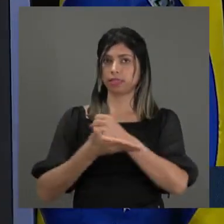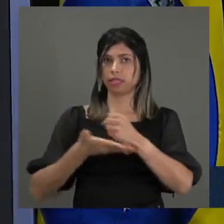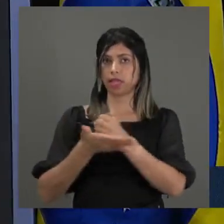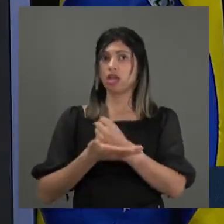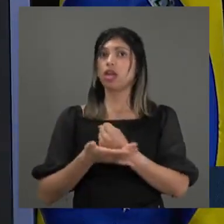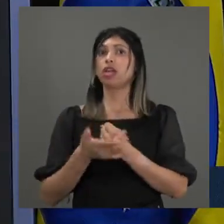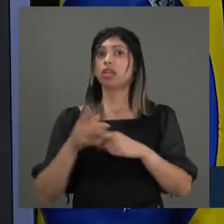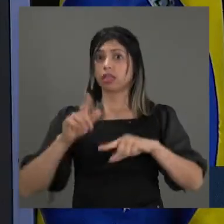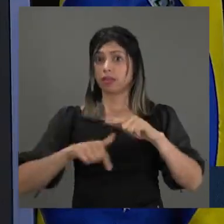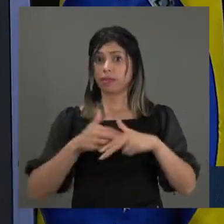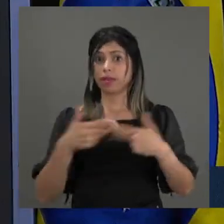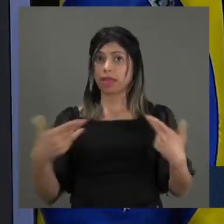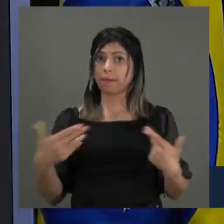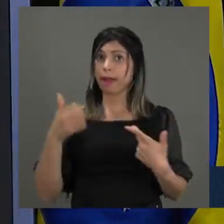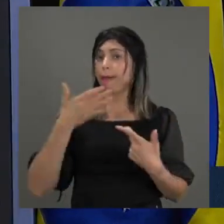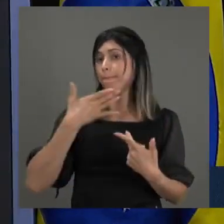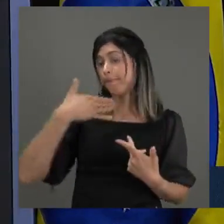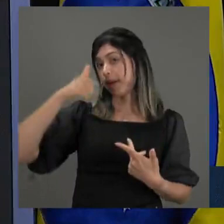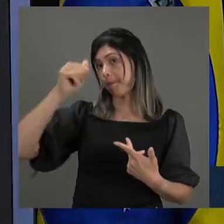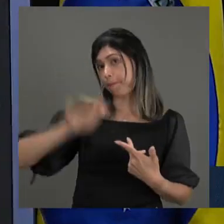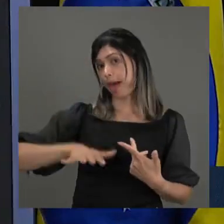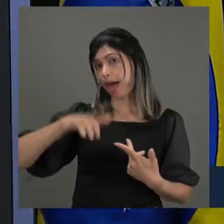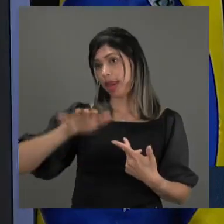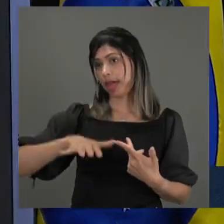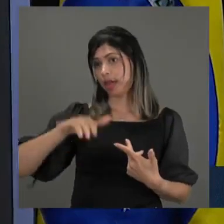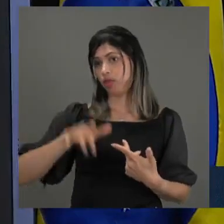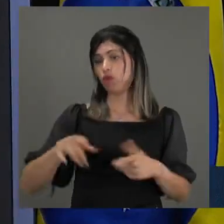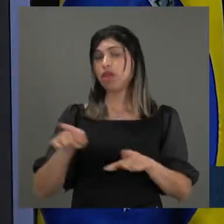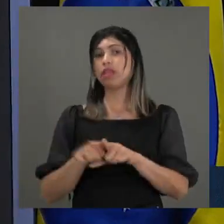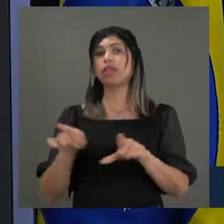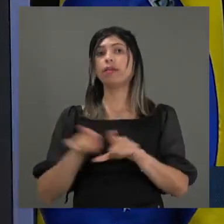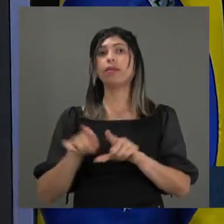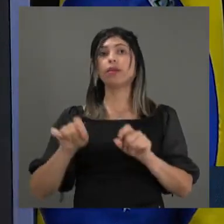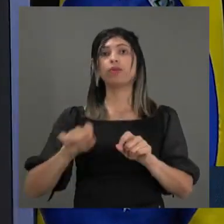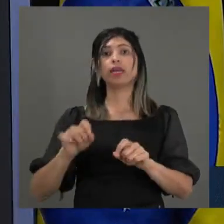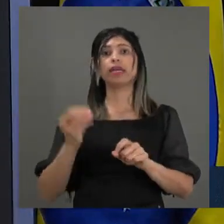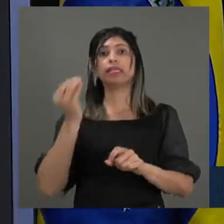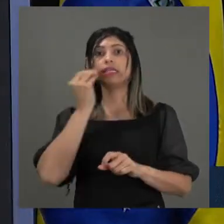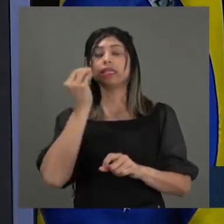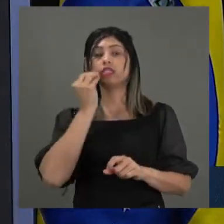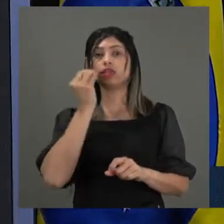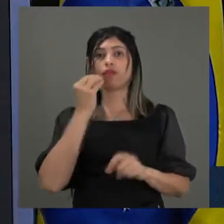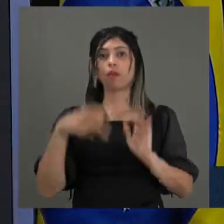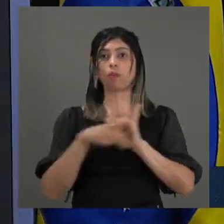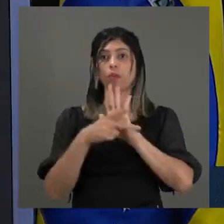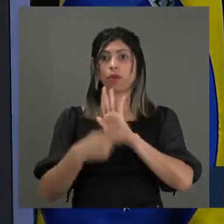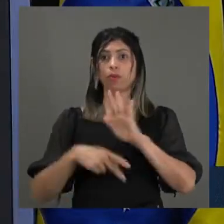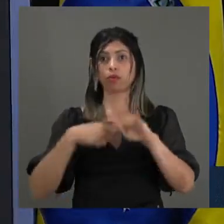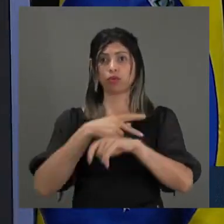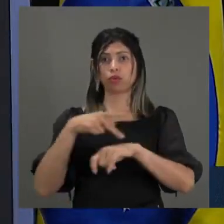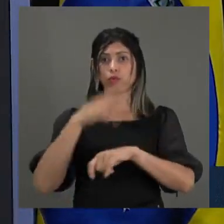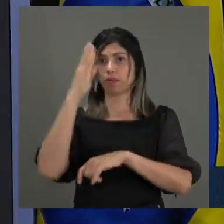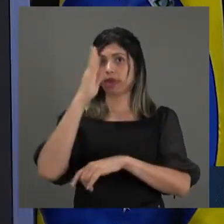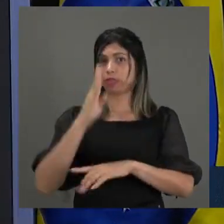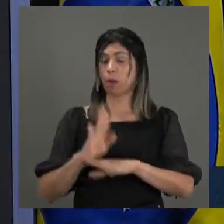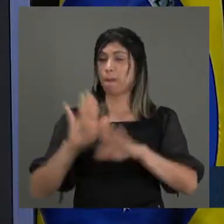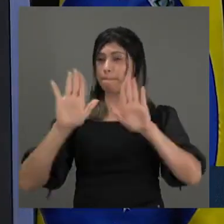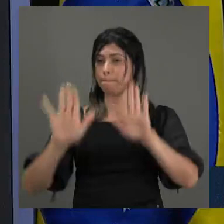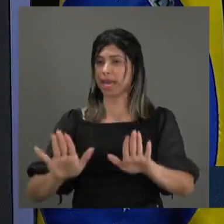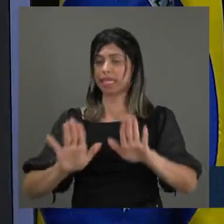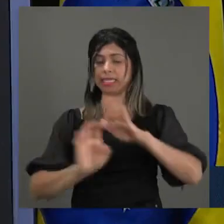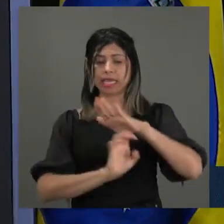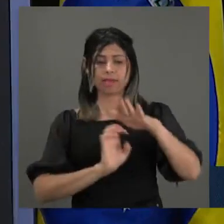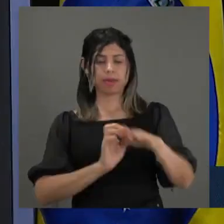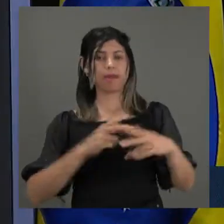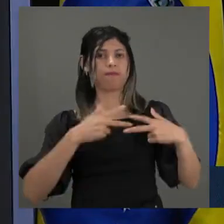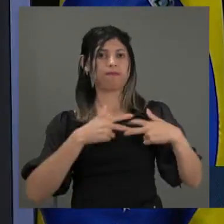menores e resgataríamos definitivamente a reindustrialização do Brasil. Mas parece que a Petrobras segura os preços, prefere